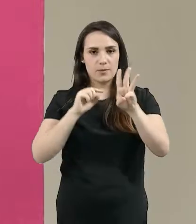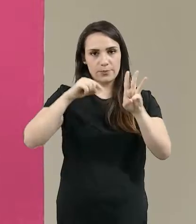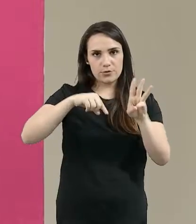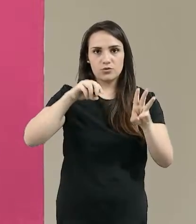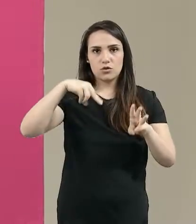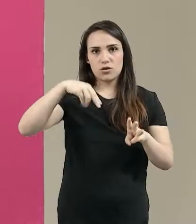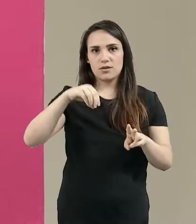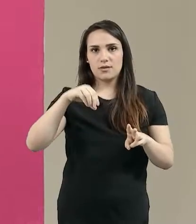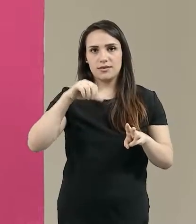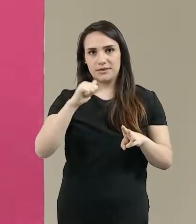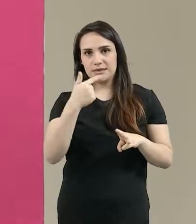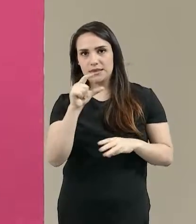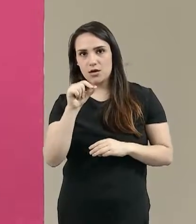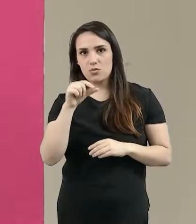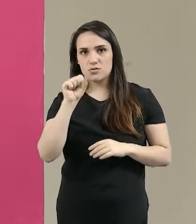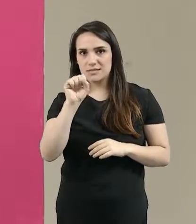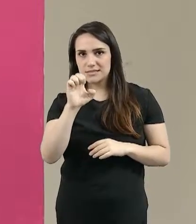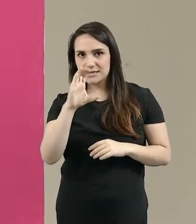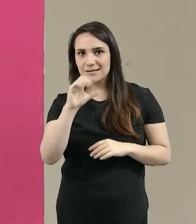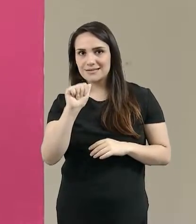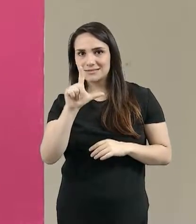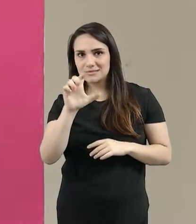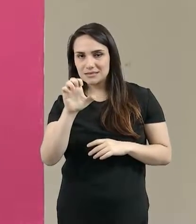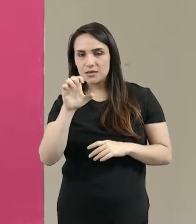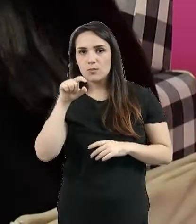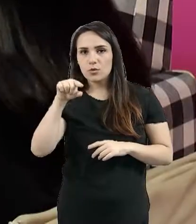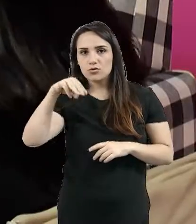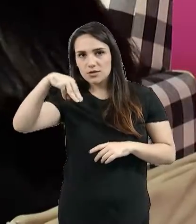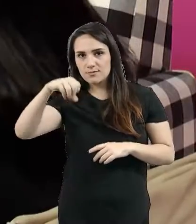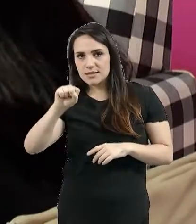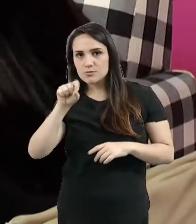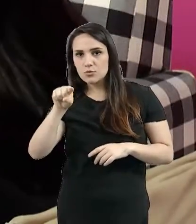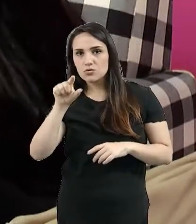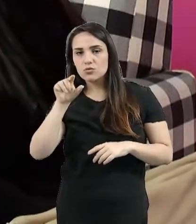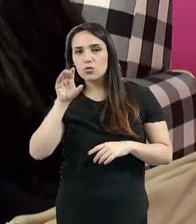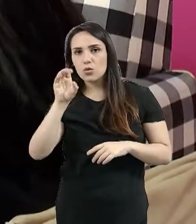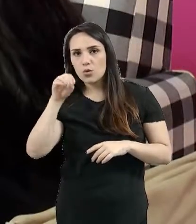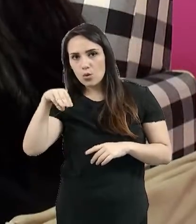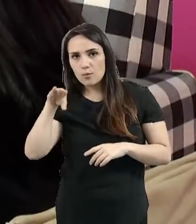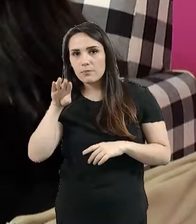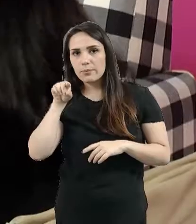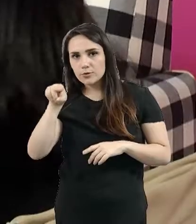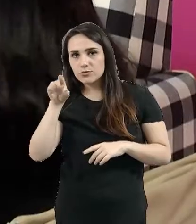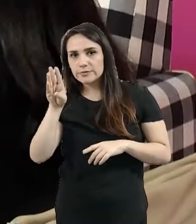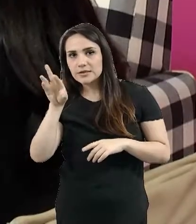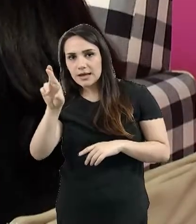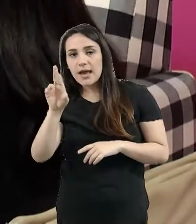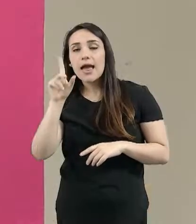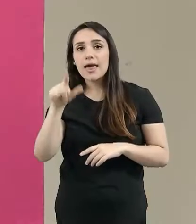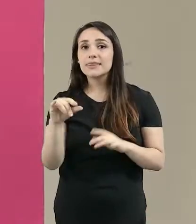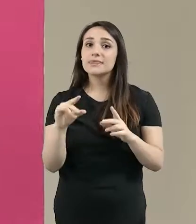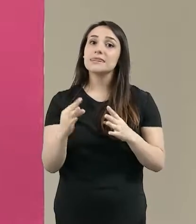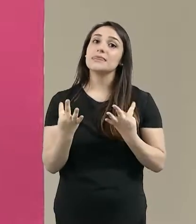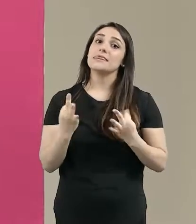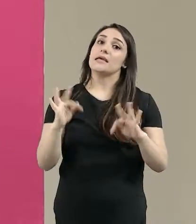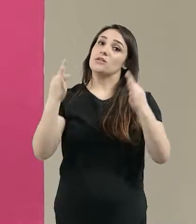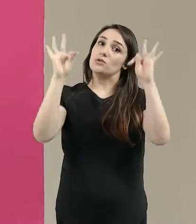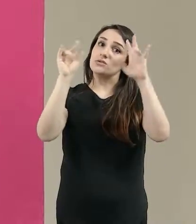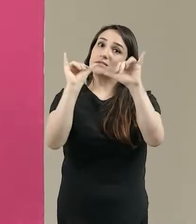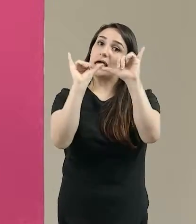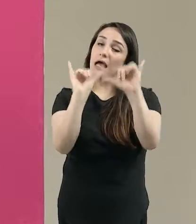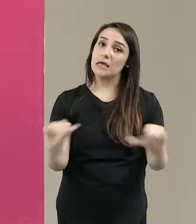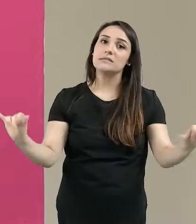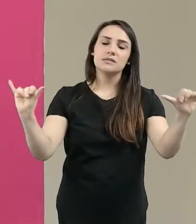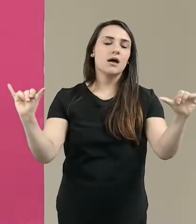naosecale.ms.gov.br, ele vem para trazer a tecnologia nesse momento de pandemia para dar mais informação,